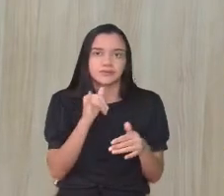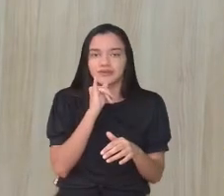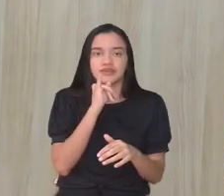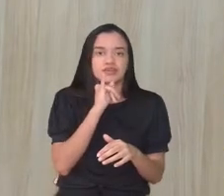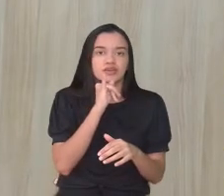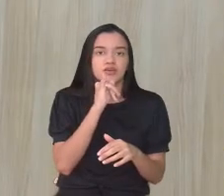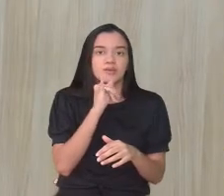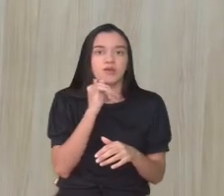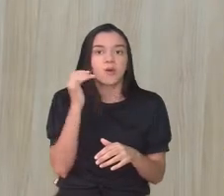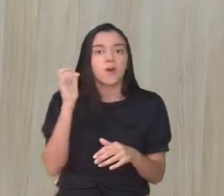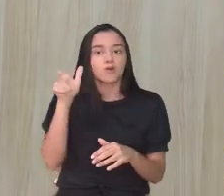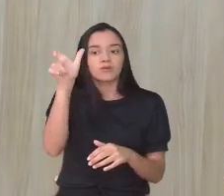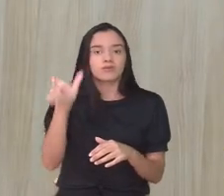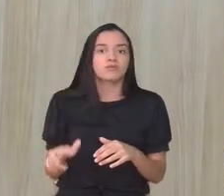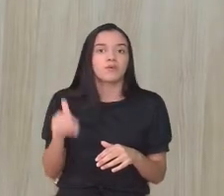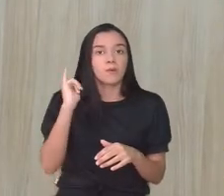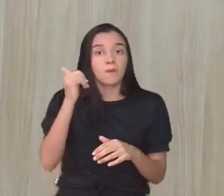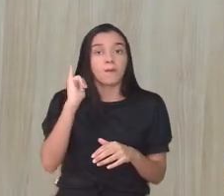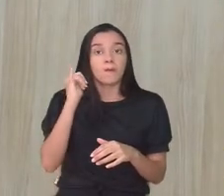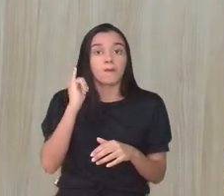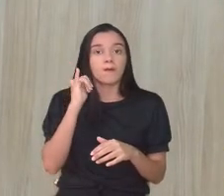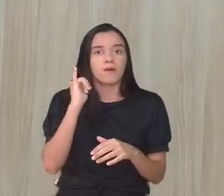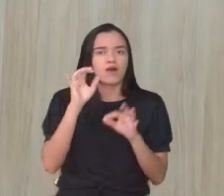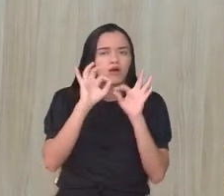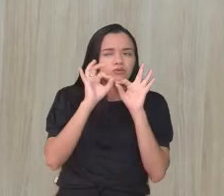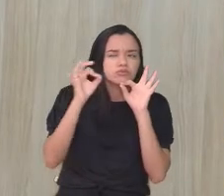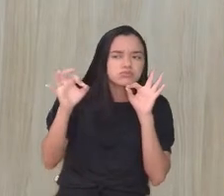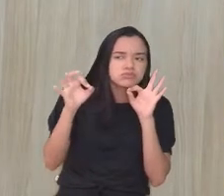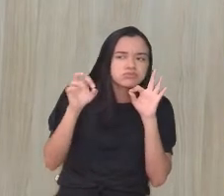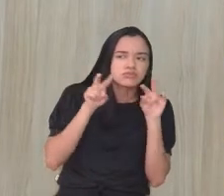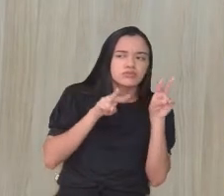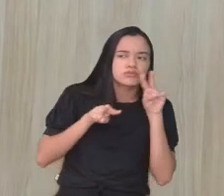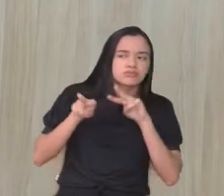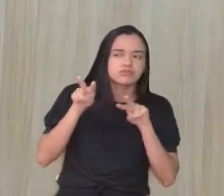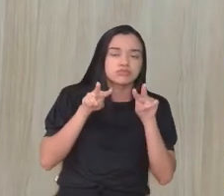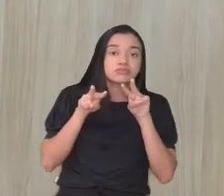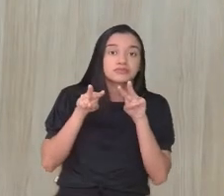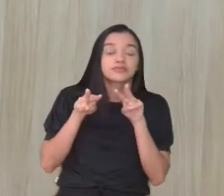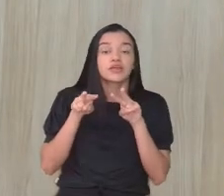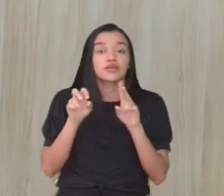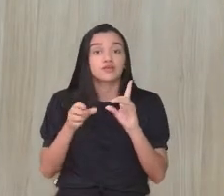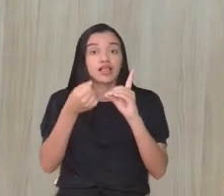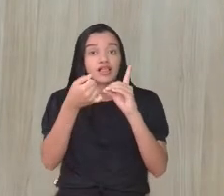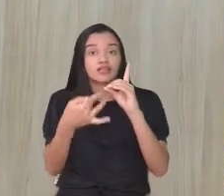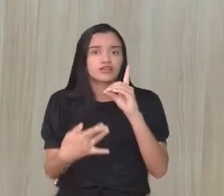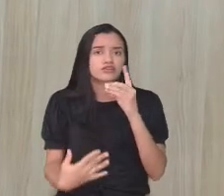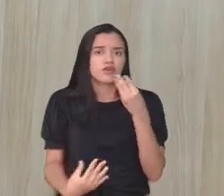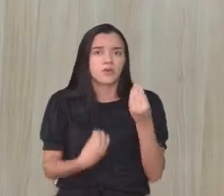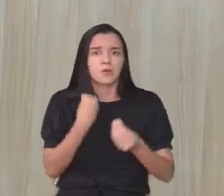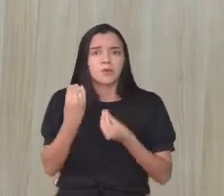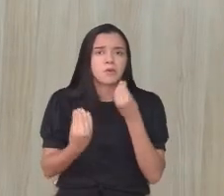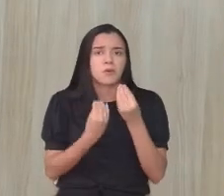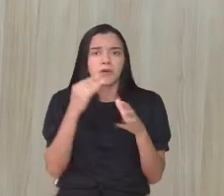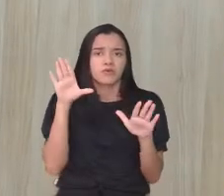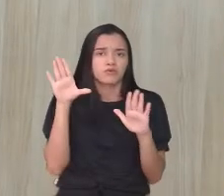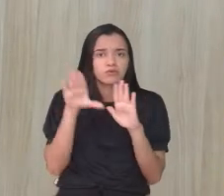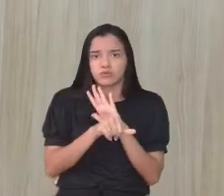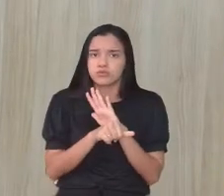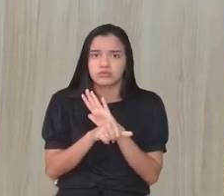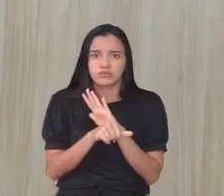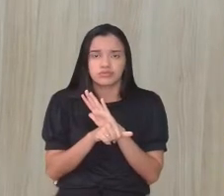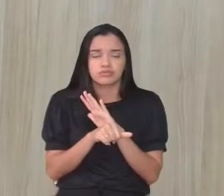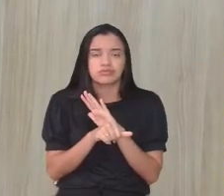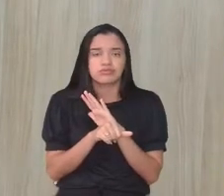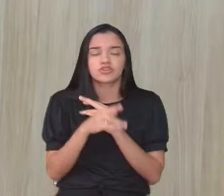narrador observador é aquele que observa de longe a ação. Então, eu vou descrever como foi o furto